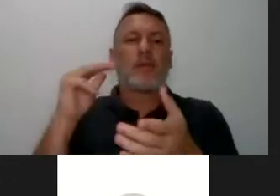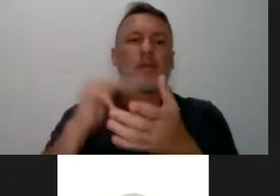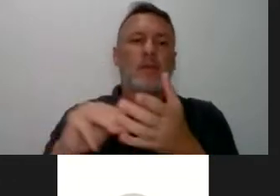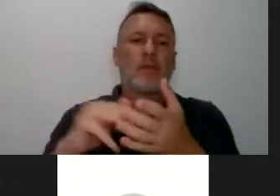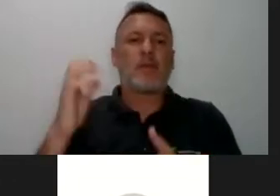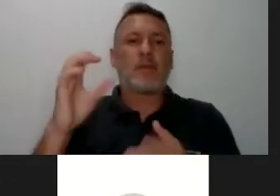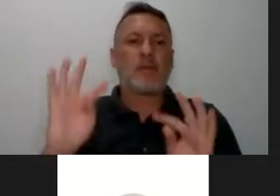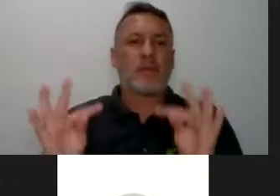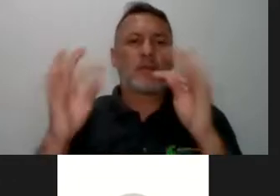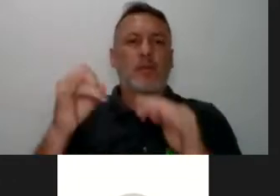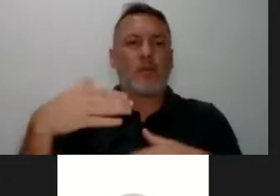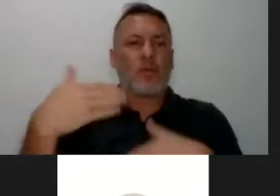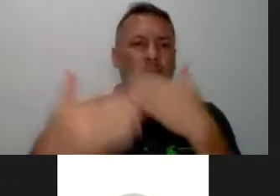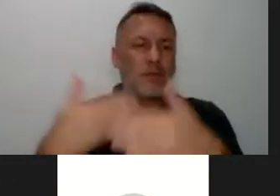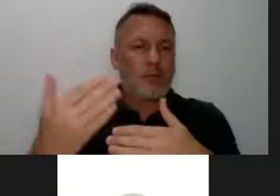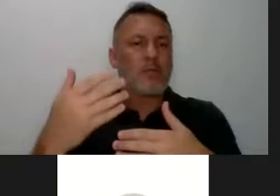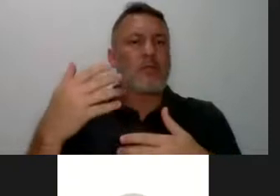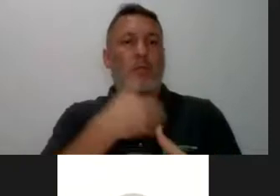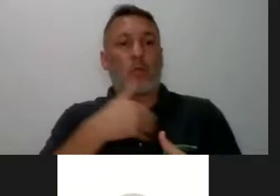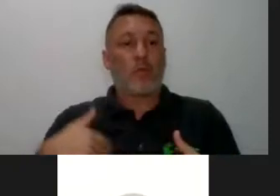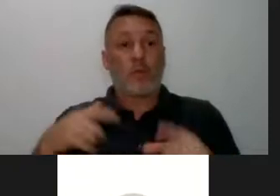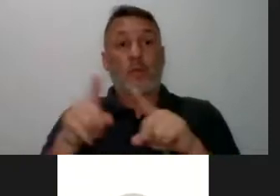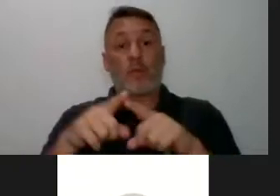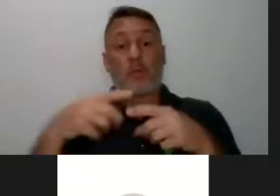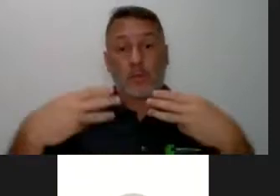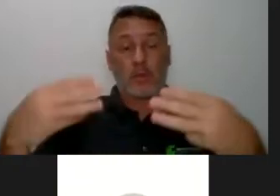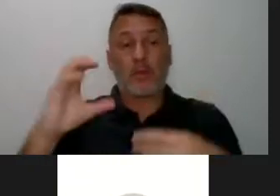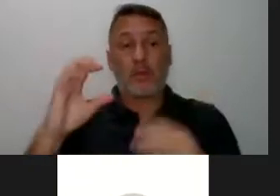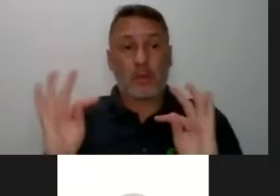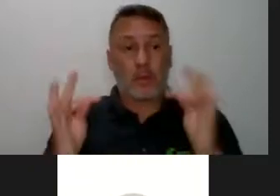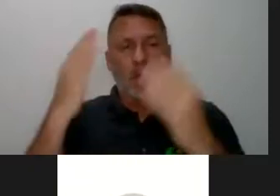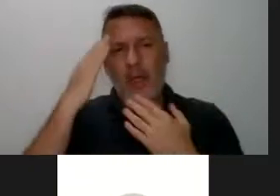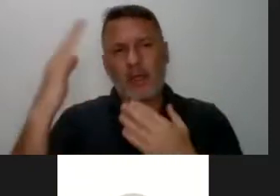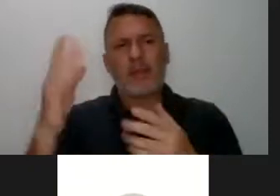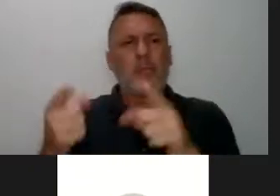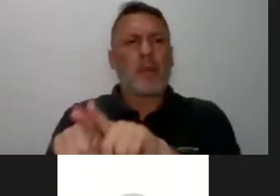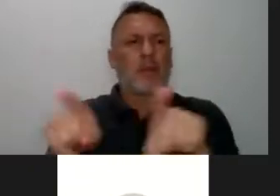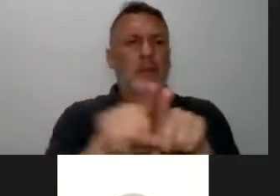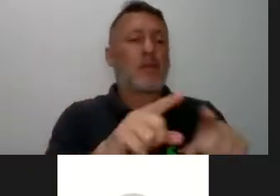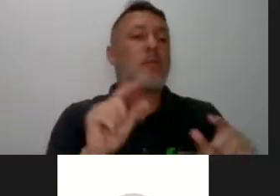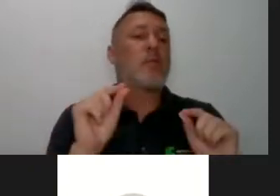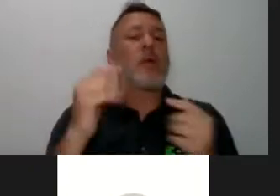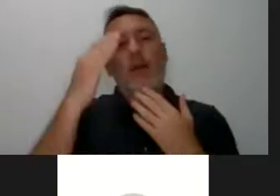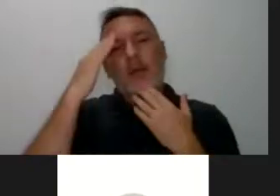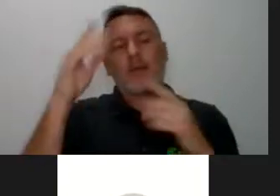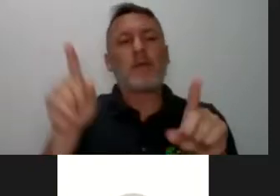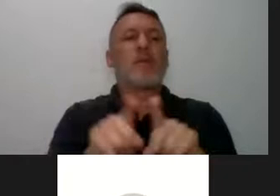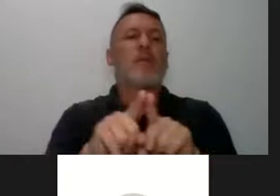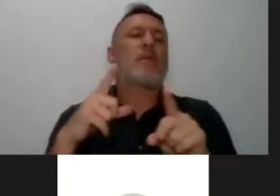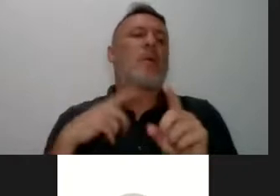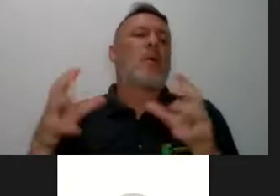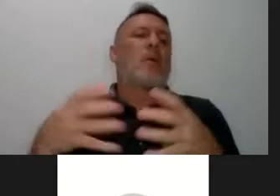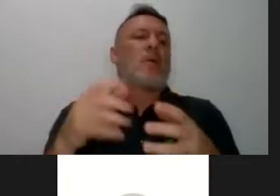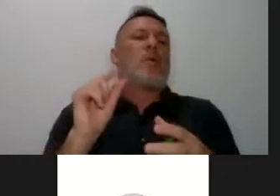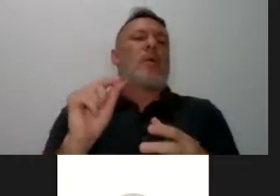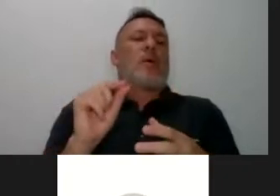Inovação e Educação Profissional, ao Ministério da Ciência e Tecnologia. Agradecer especialmente também aos colegas que trabalharam muito